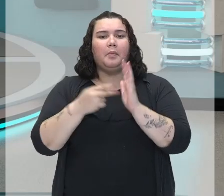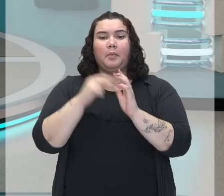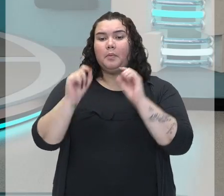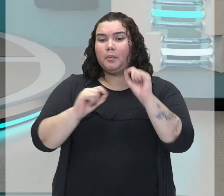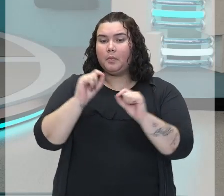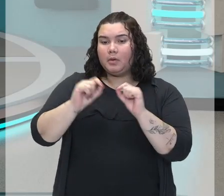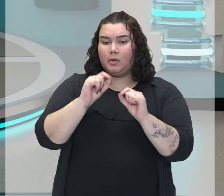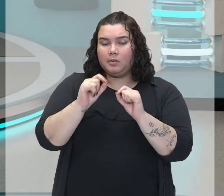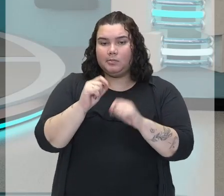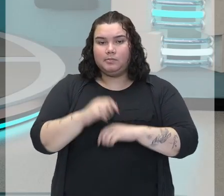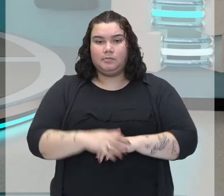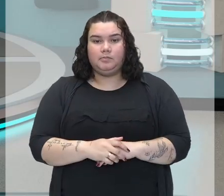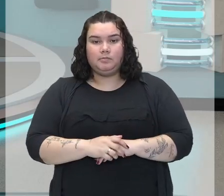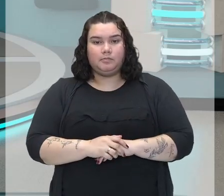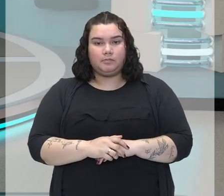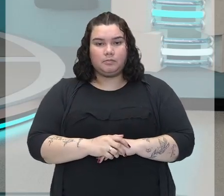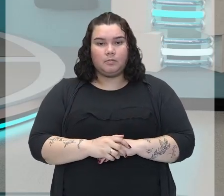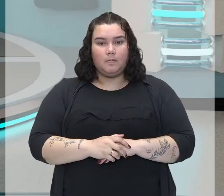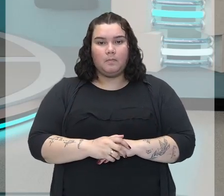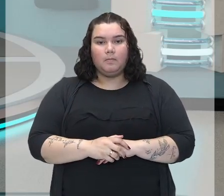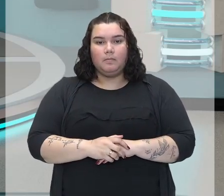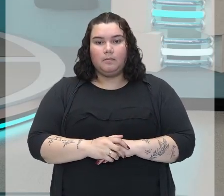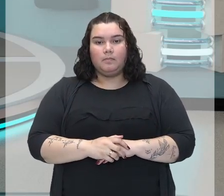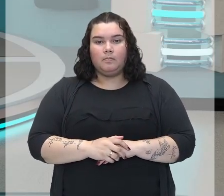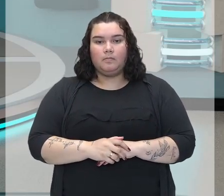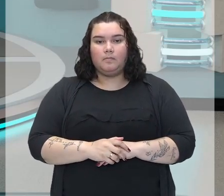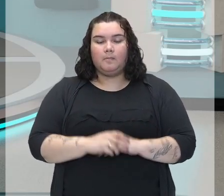quem cedia, né, um